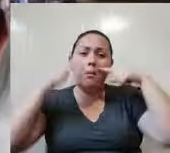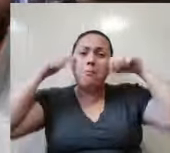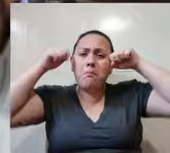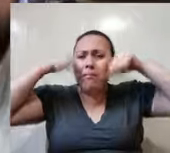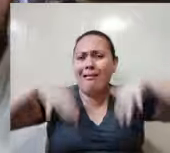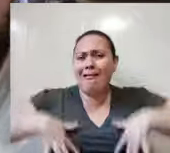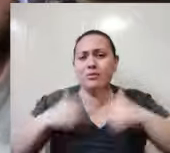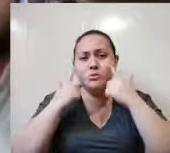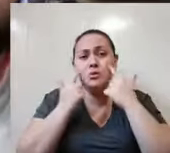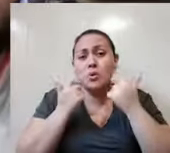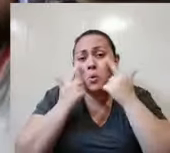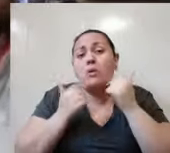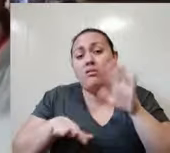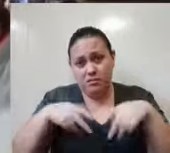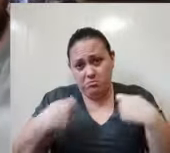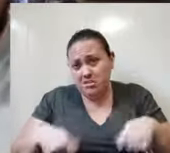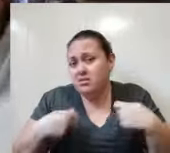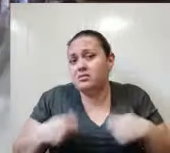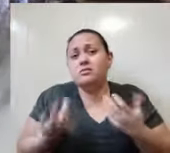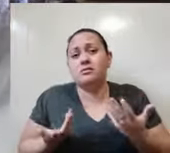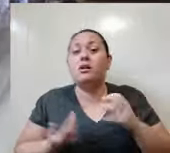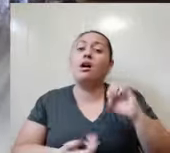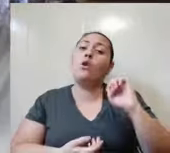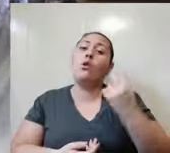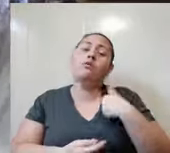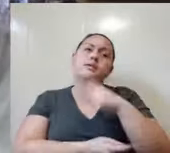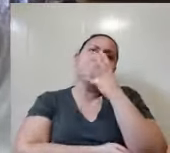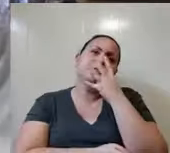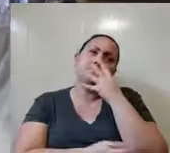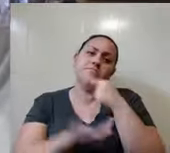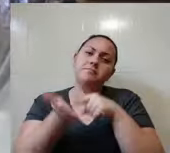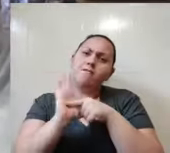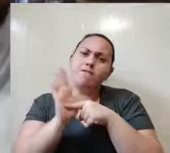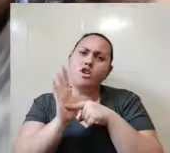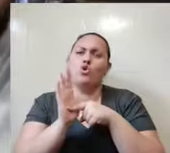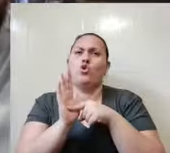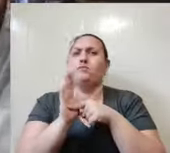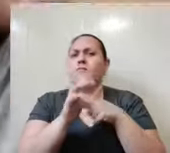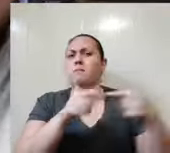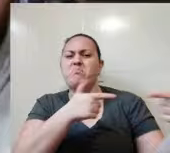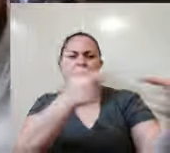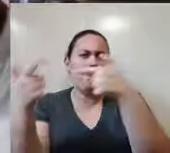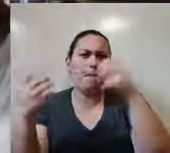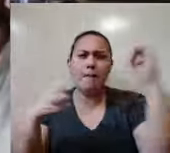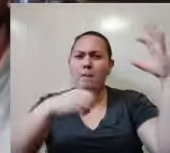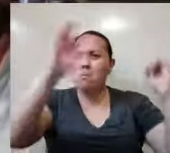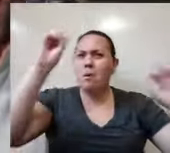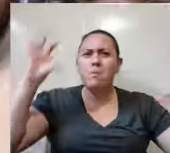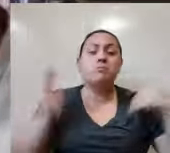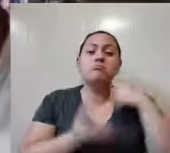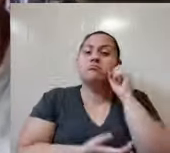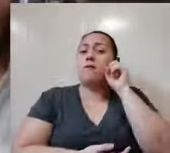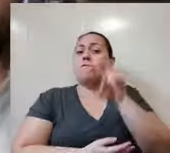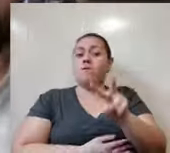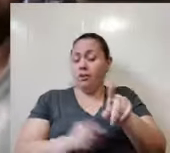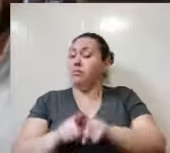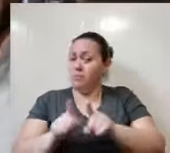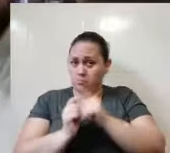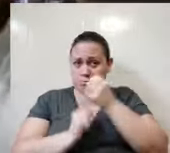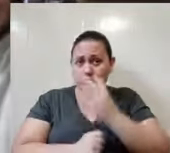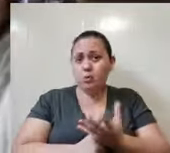que às vezes elas também são necessárias, olhando um filme de ação, assim, vendo explosões para tudo quanto é lado, que também é